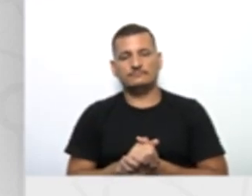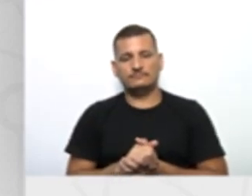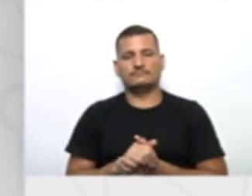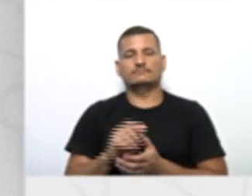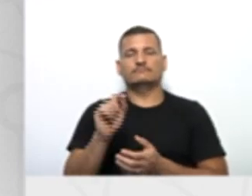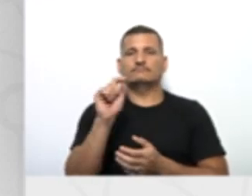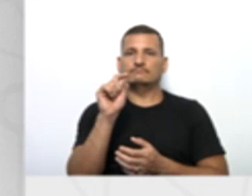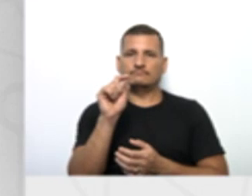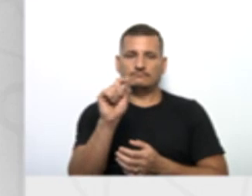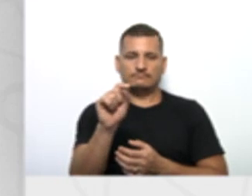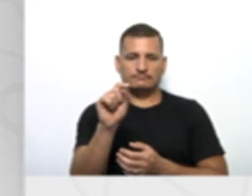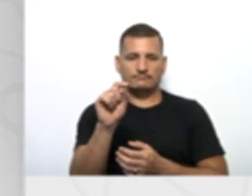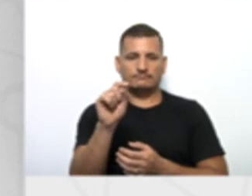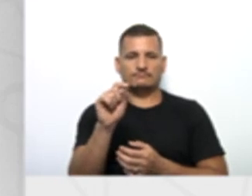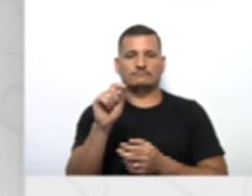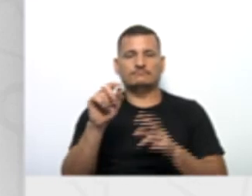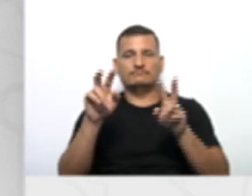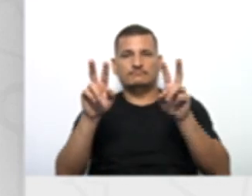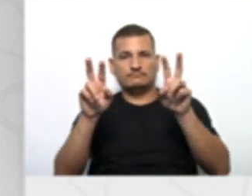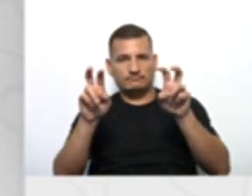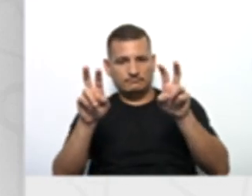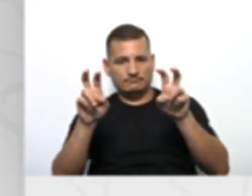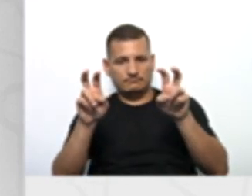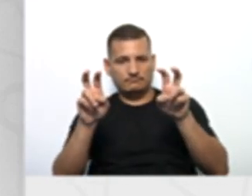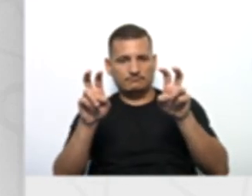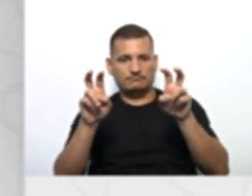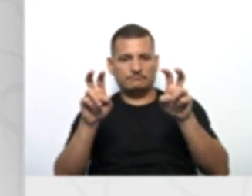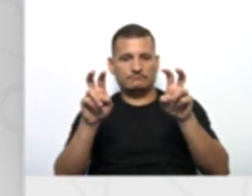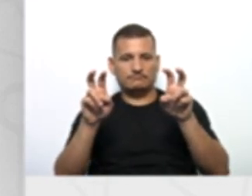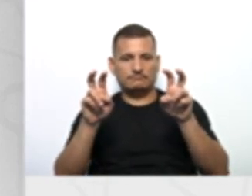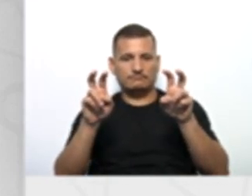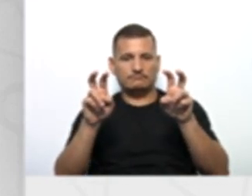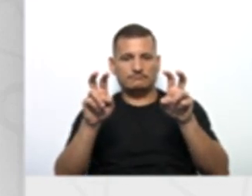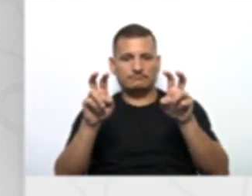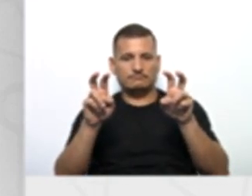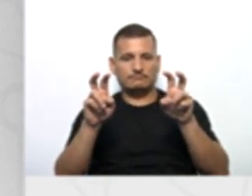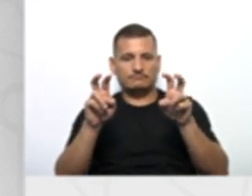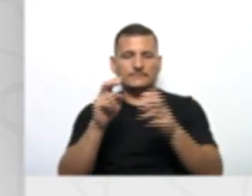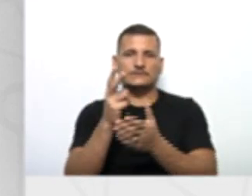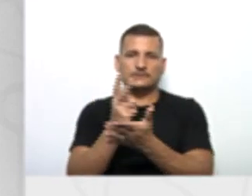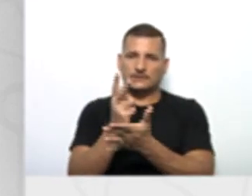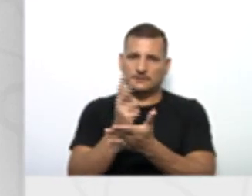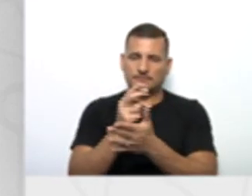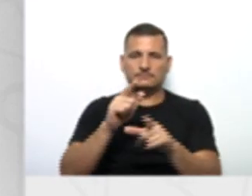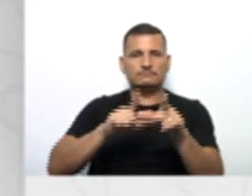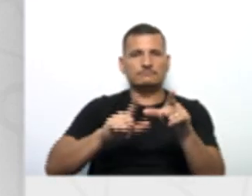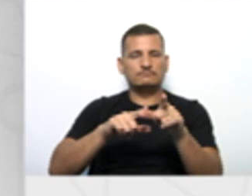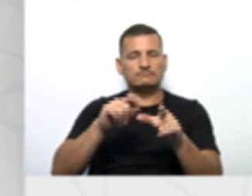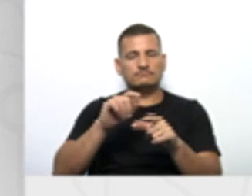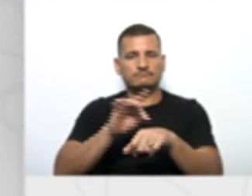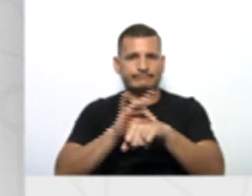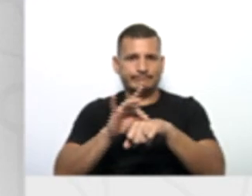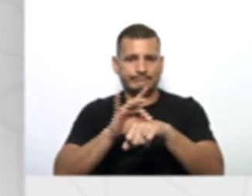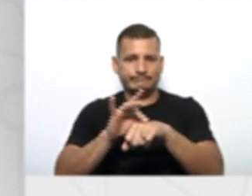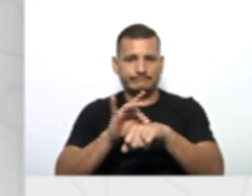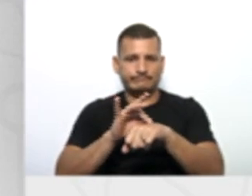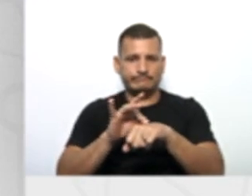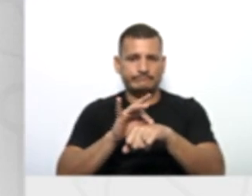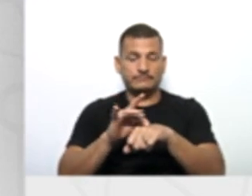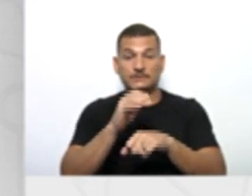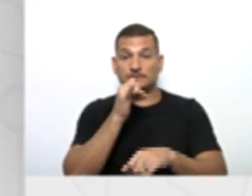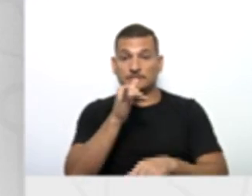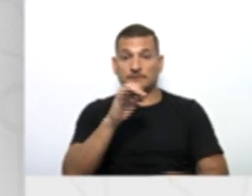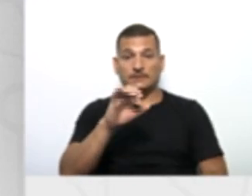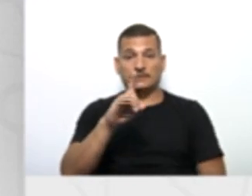coloco o ponto, o título da obra vai ser sempre em negrito. Se tiver a edição, vou separar